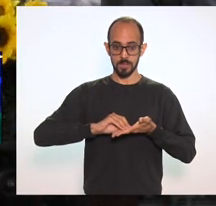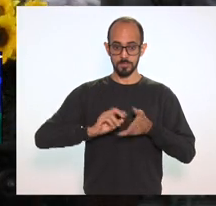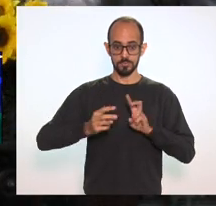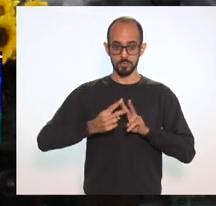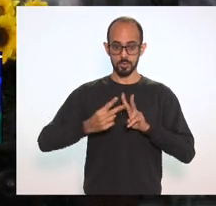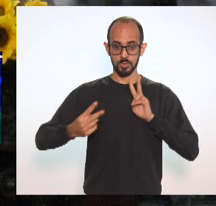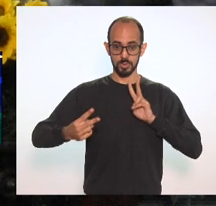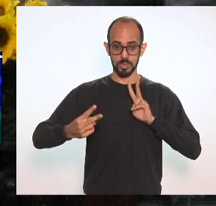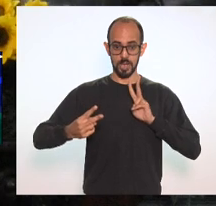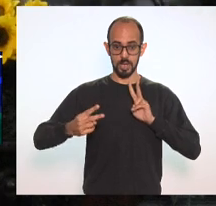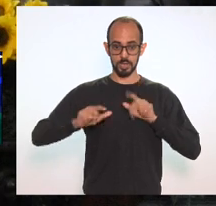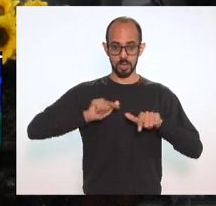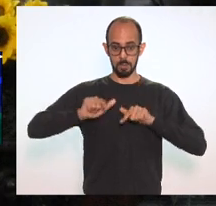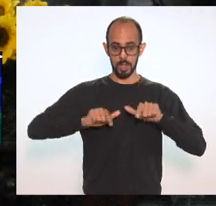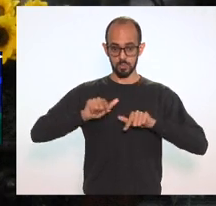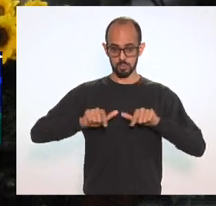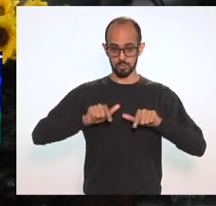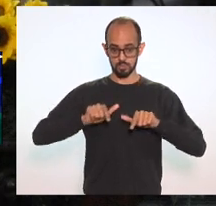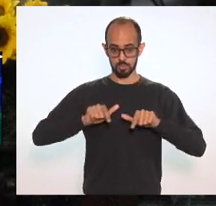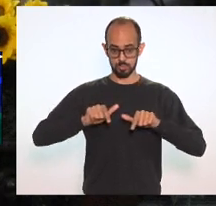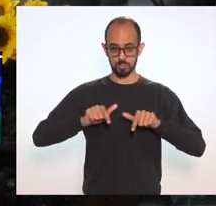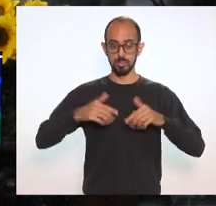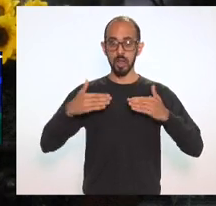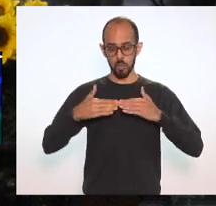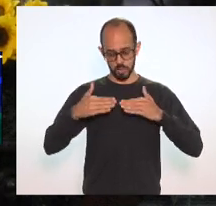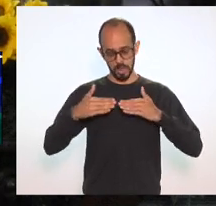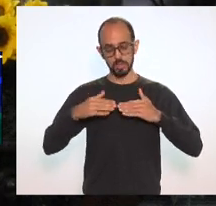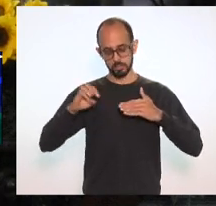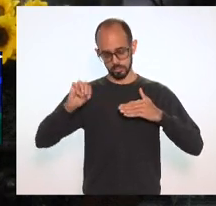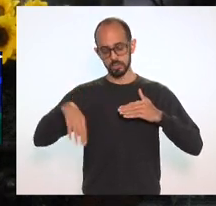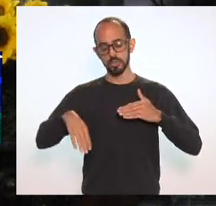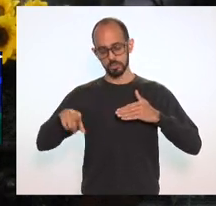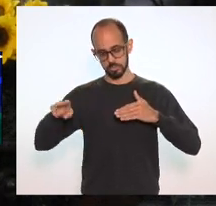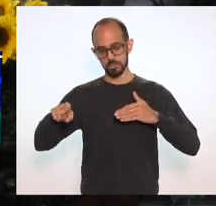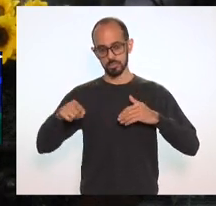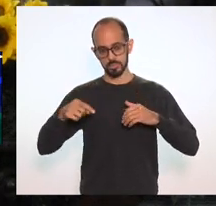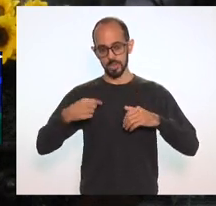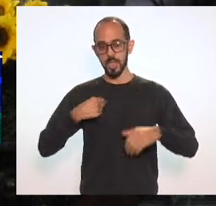acordada pode ficar tranquilo e